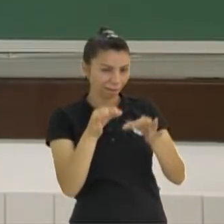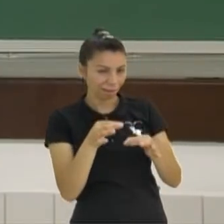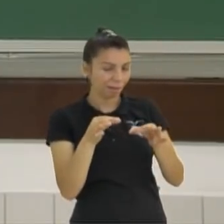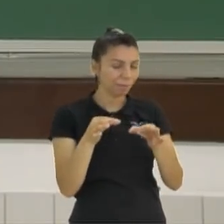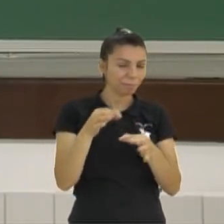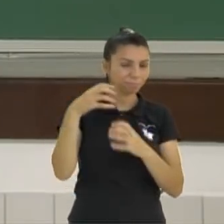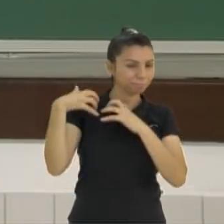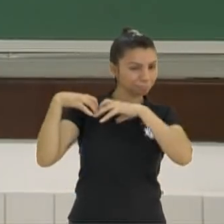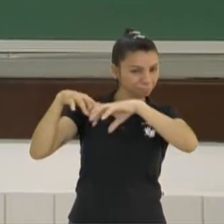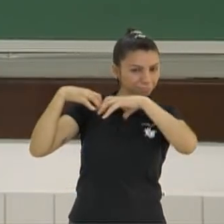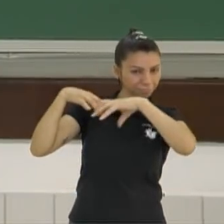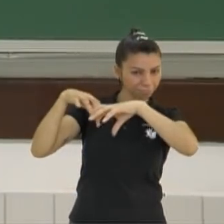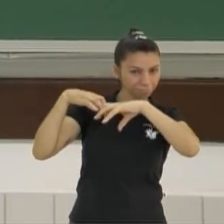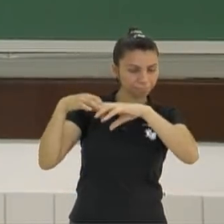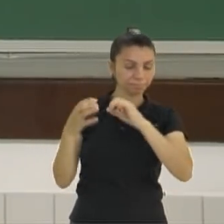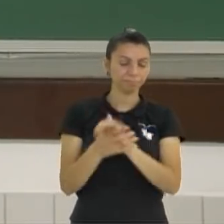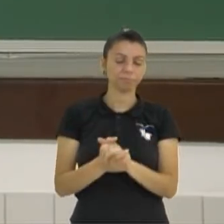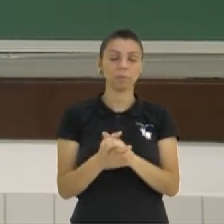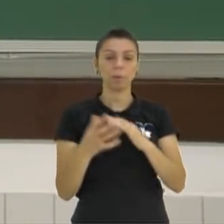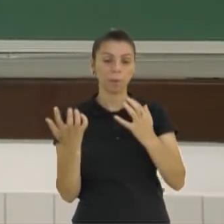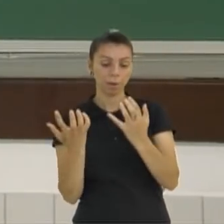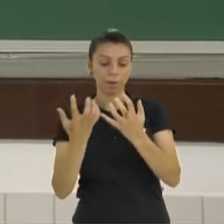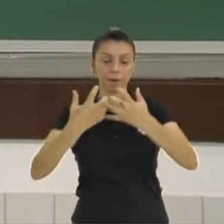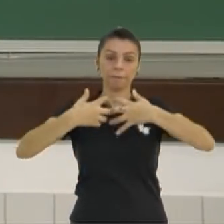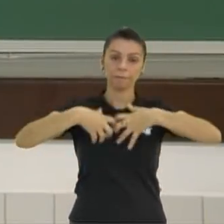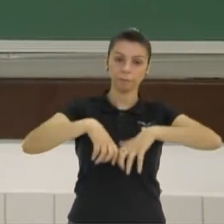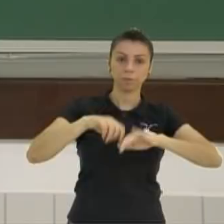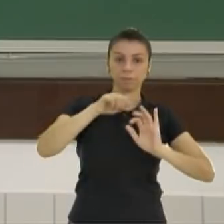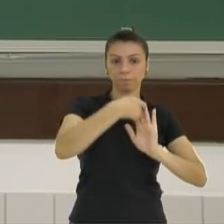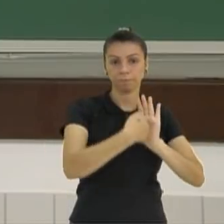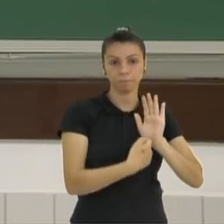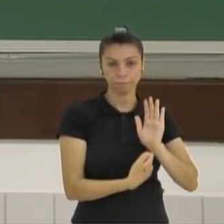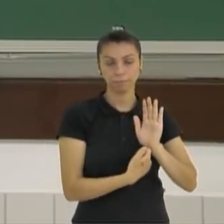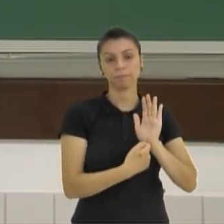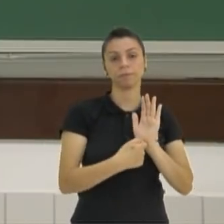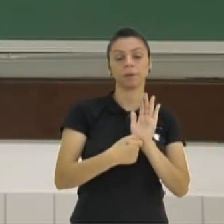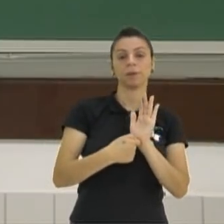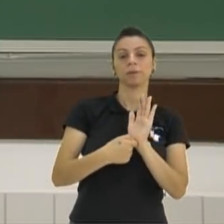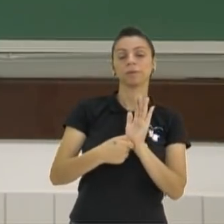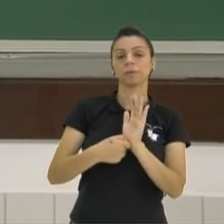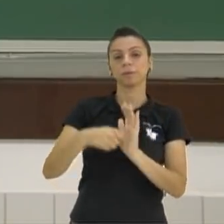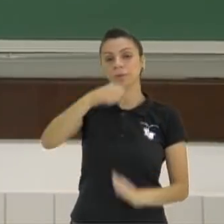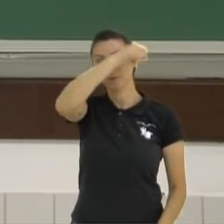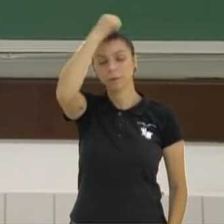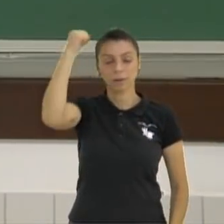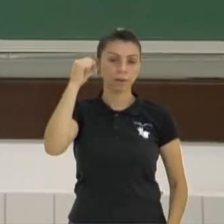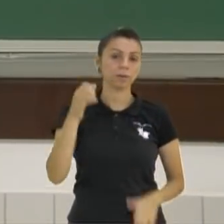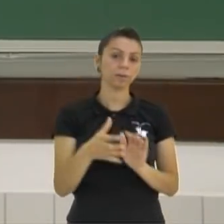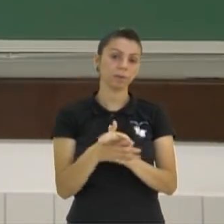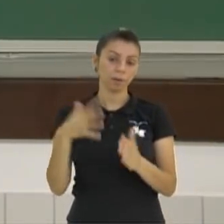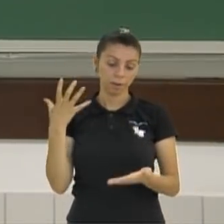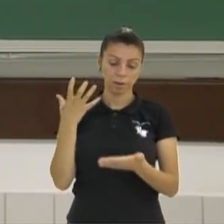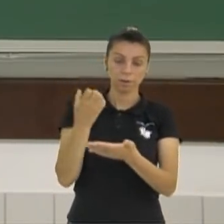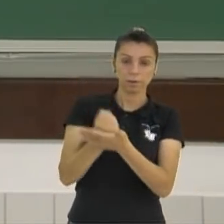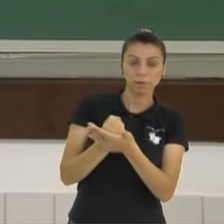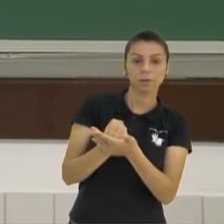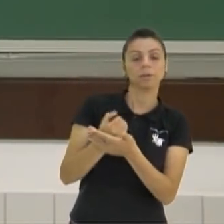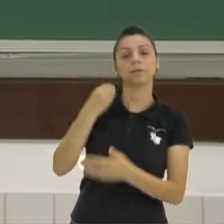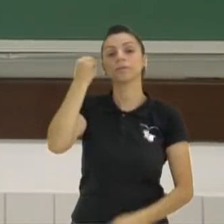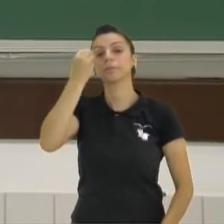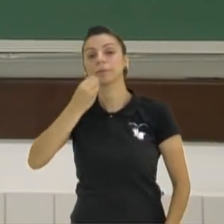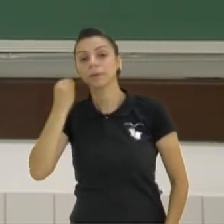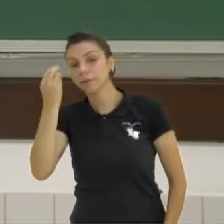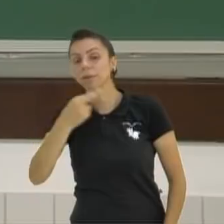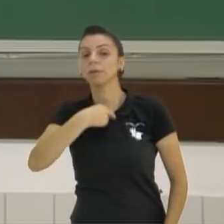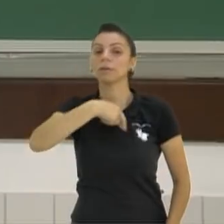uma reflexão. Muito bem, qual é a função do texto sagrado? Registrar a experiência e a memória de determinada tradição